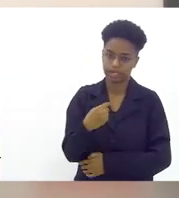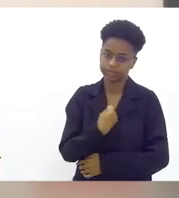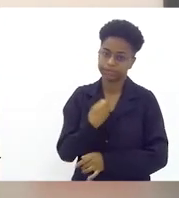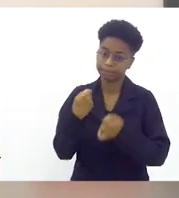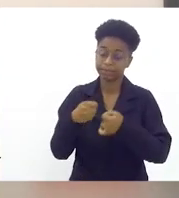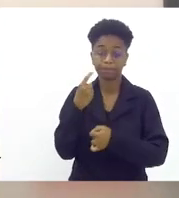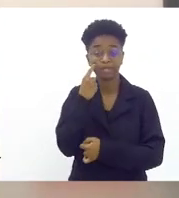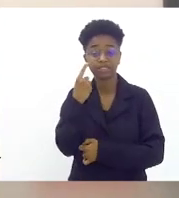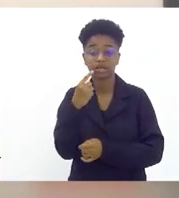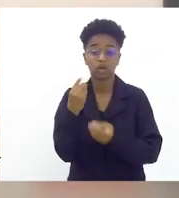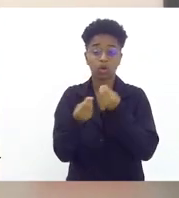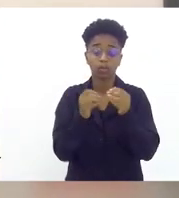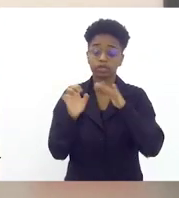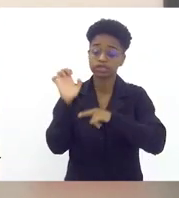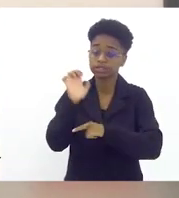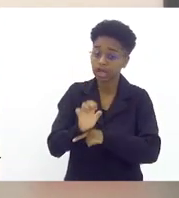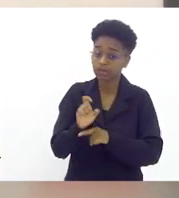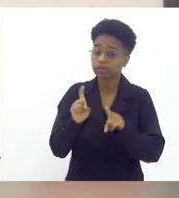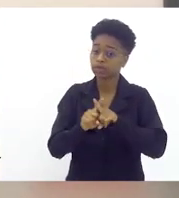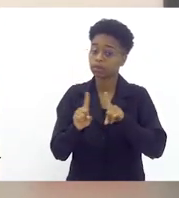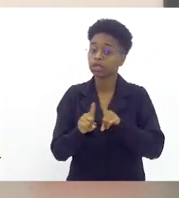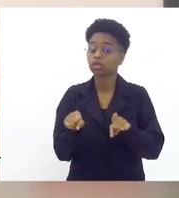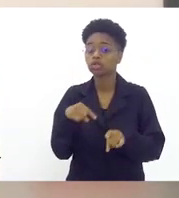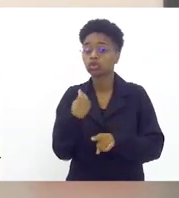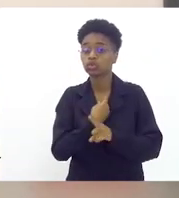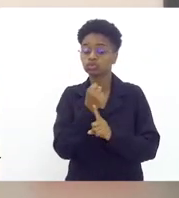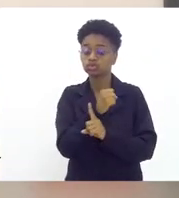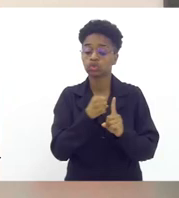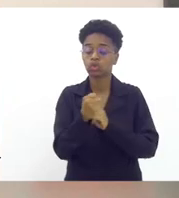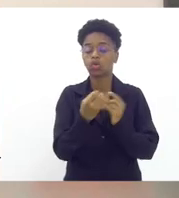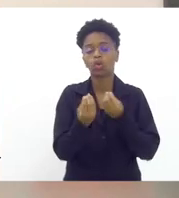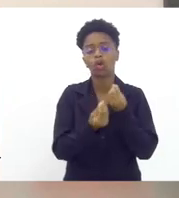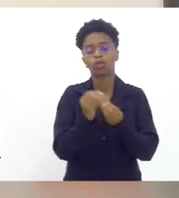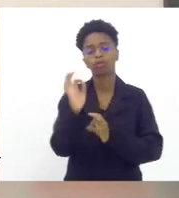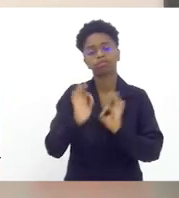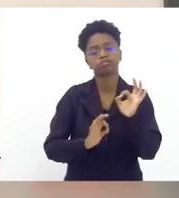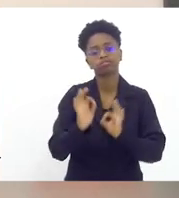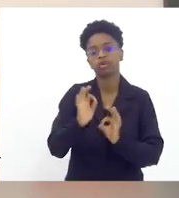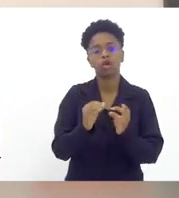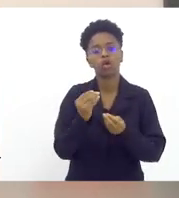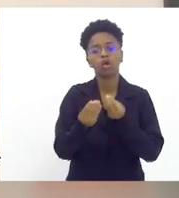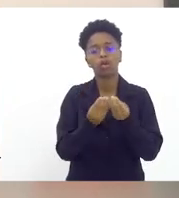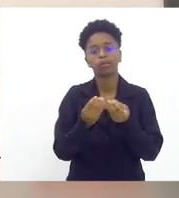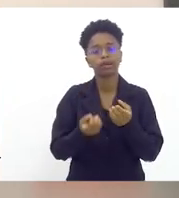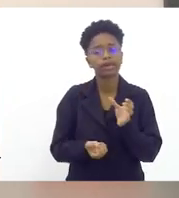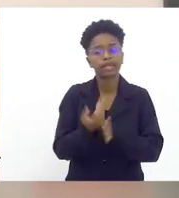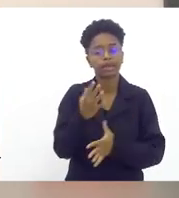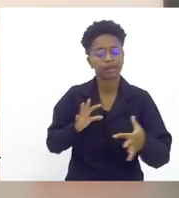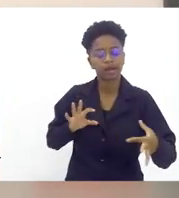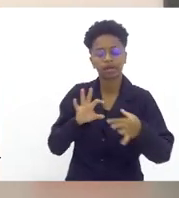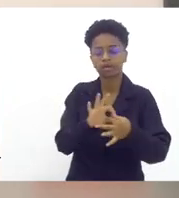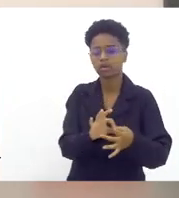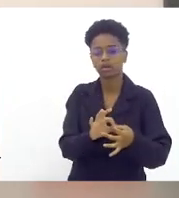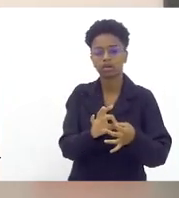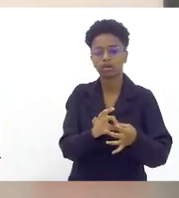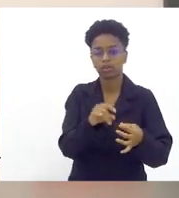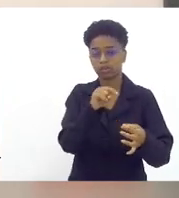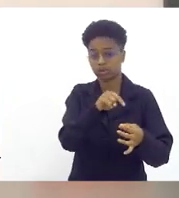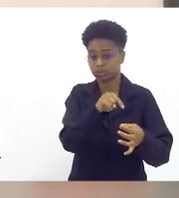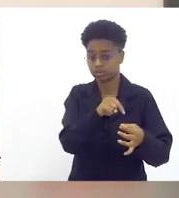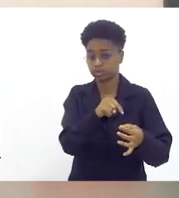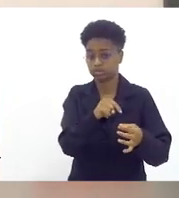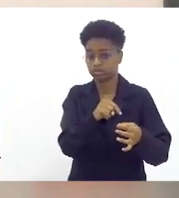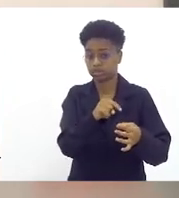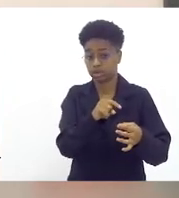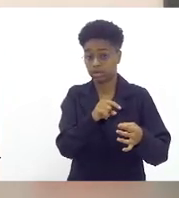e nós, como sociedade, a gente pode construir isso. Como a gente constrói essa ponte, essa ligação, né, entre o